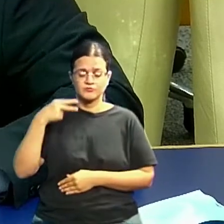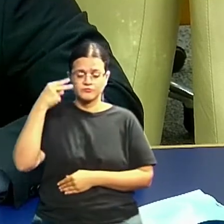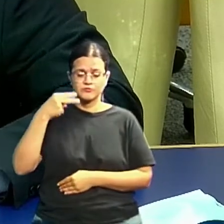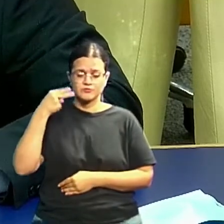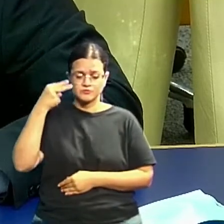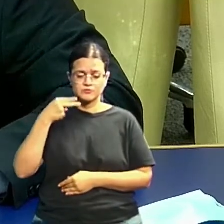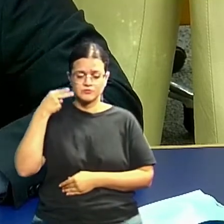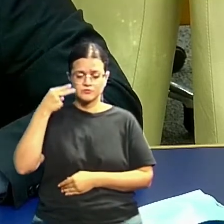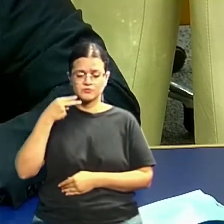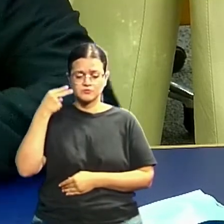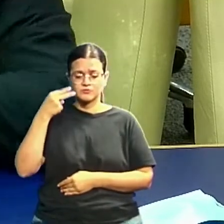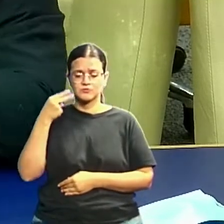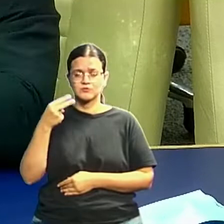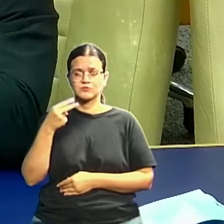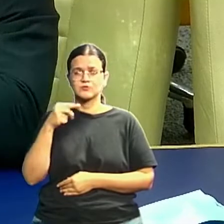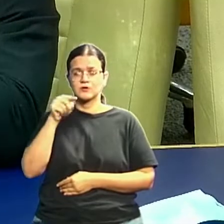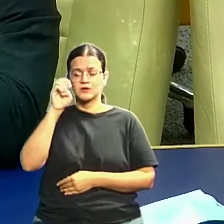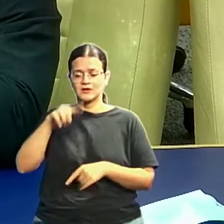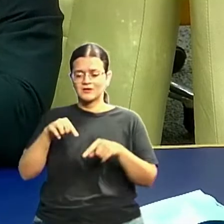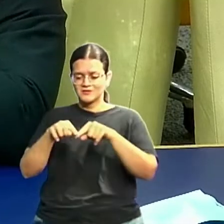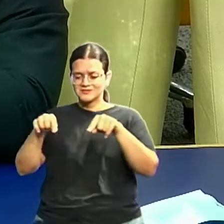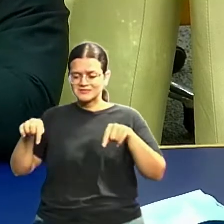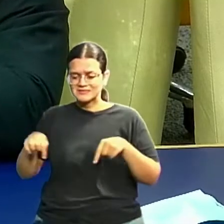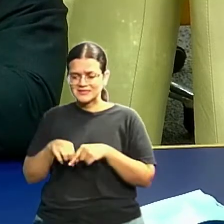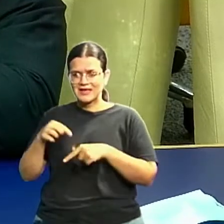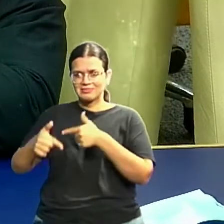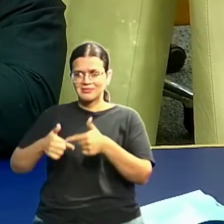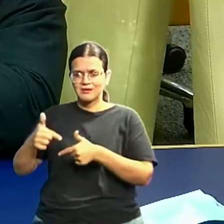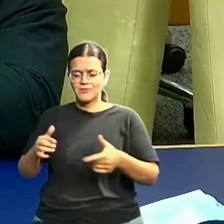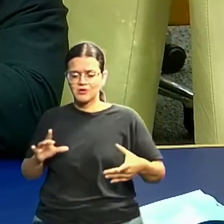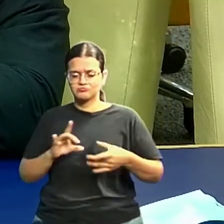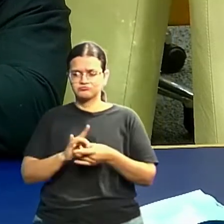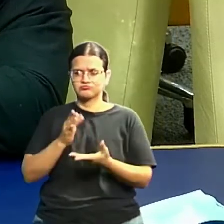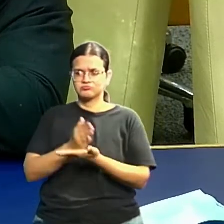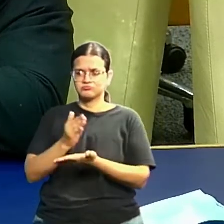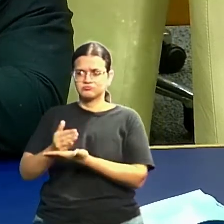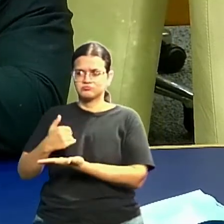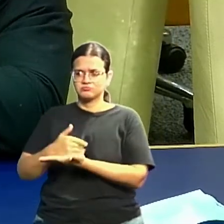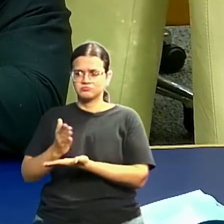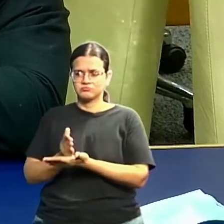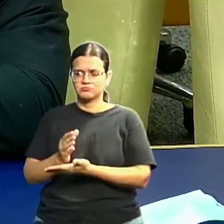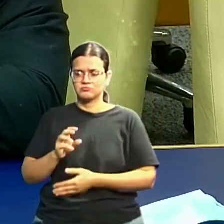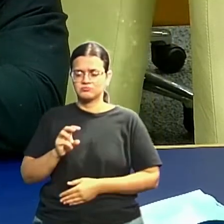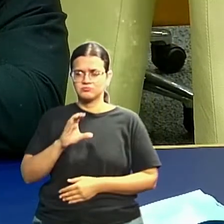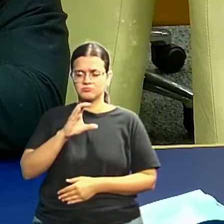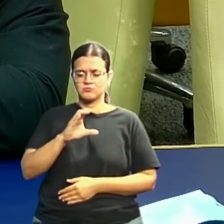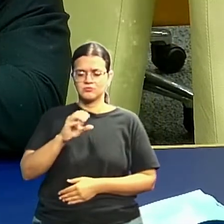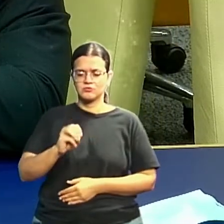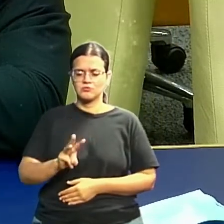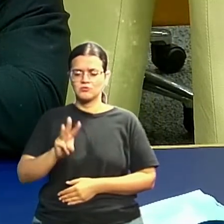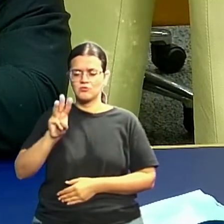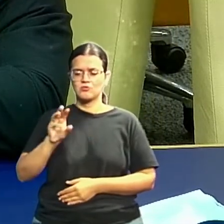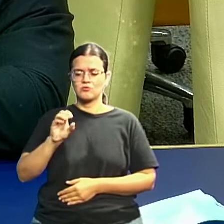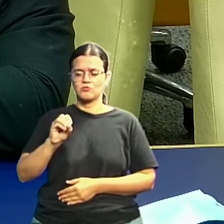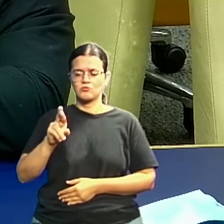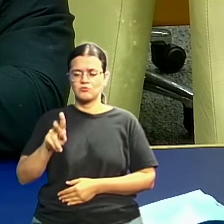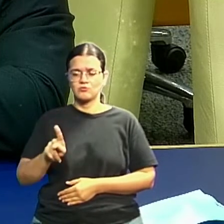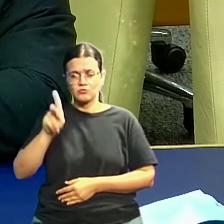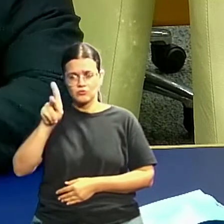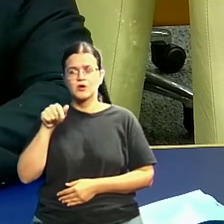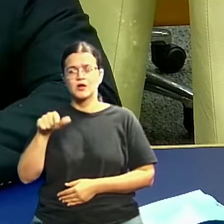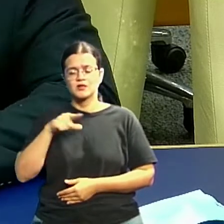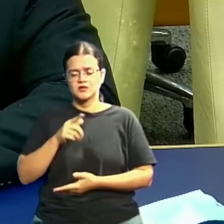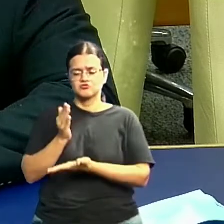vereadores, o co-work são os escritórios compartilhados na cidade de Goiânia, que cresce muito esse projeto, que leva o